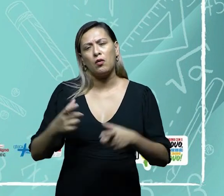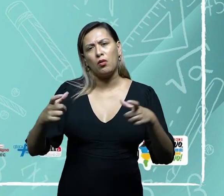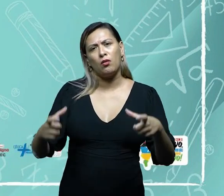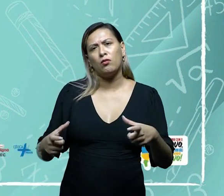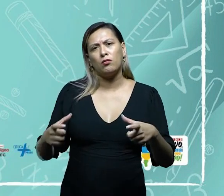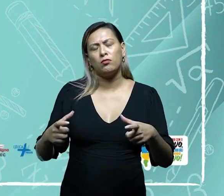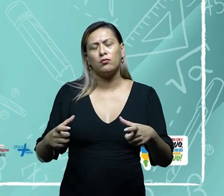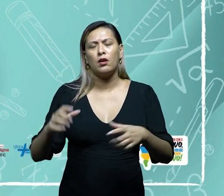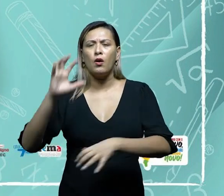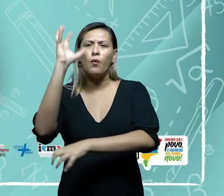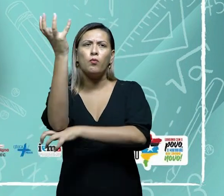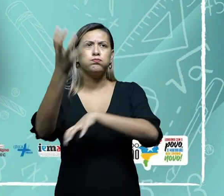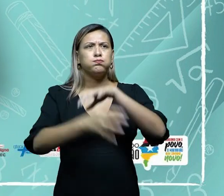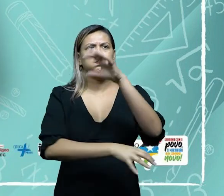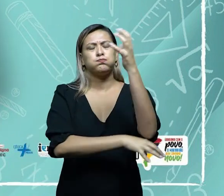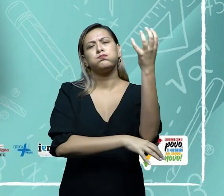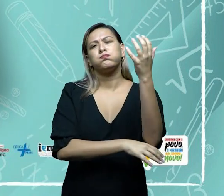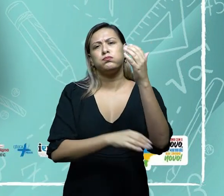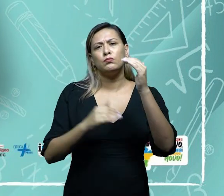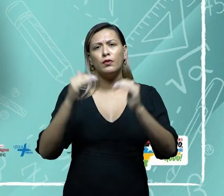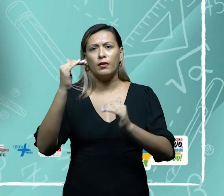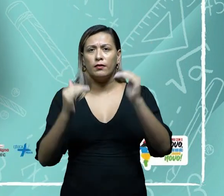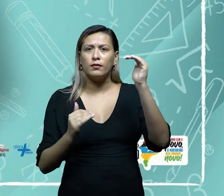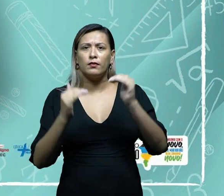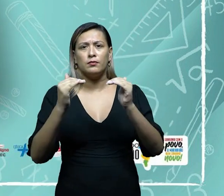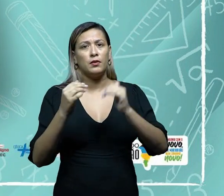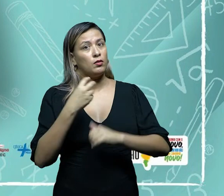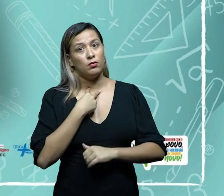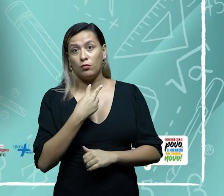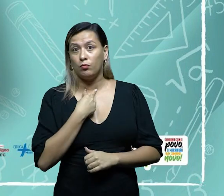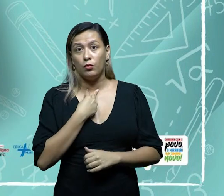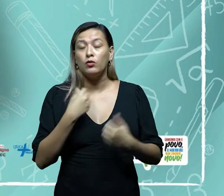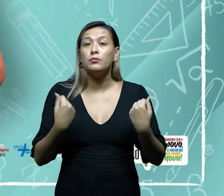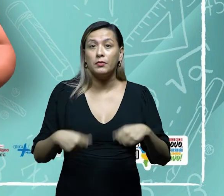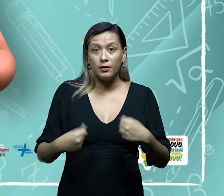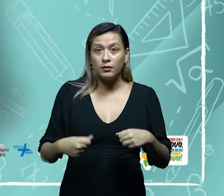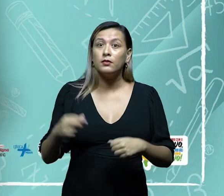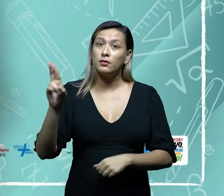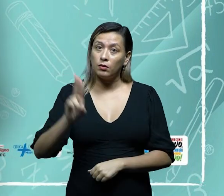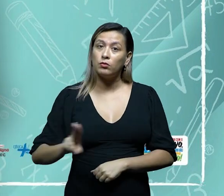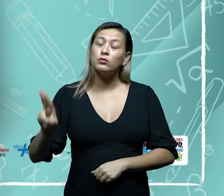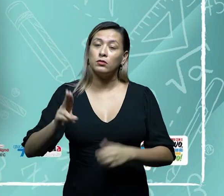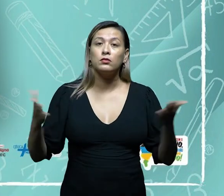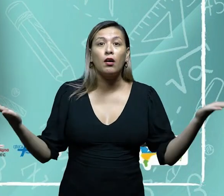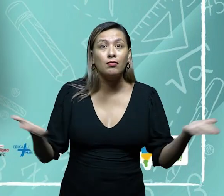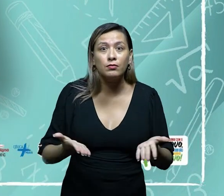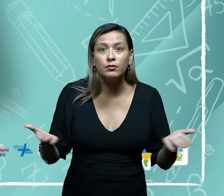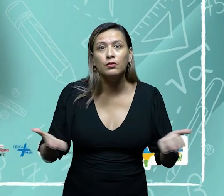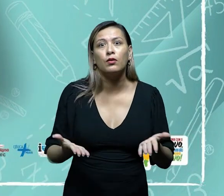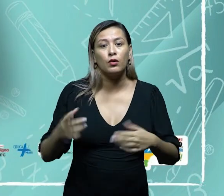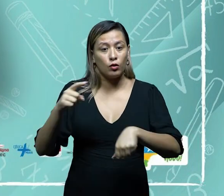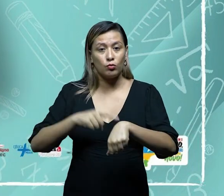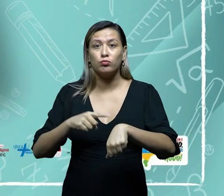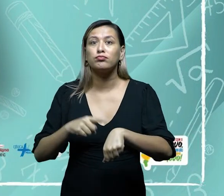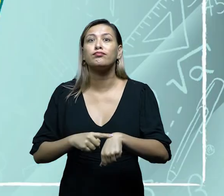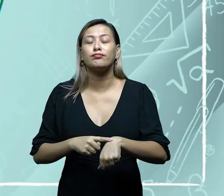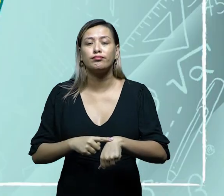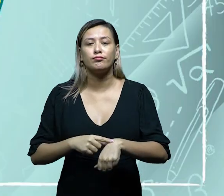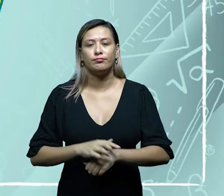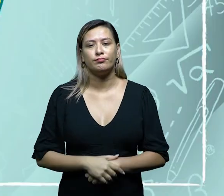ecologicamente equilibrado, né? O Estado não pode dizer isso, é aplicabilidade imediata, ele tem que de fato oferecer isso naquele